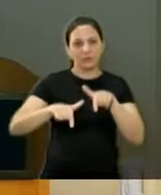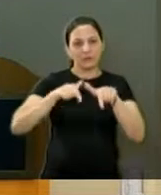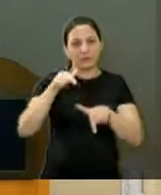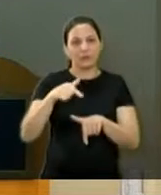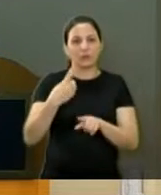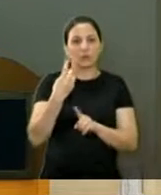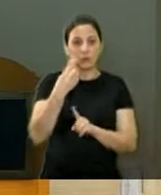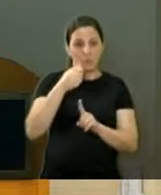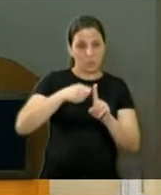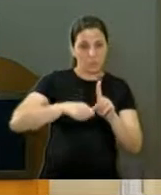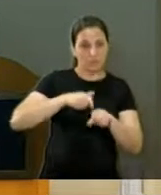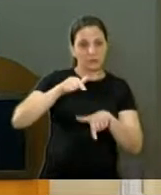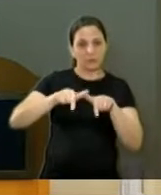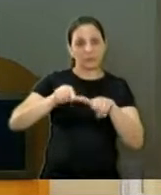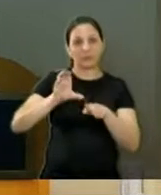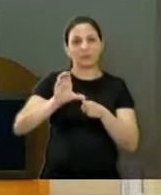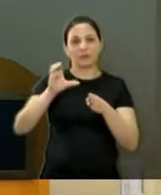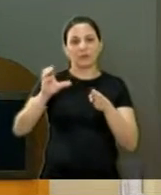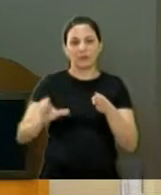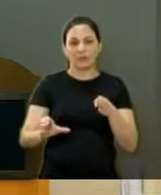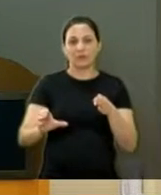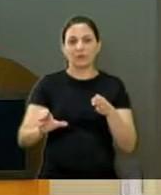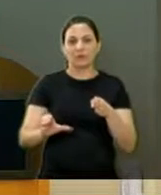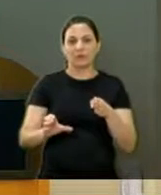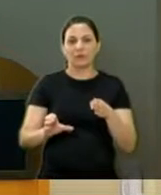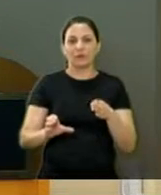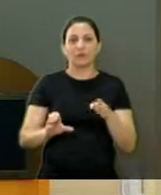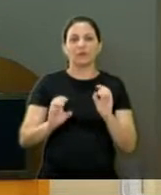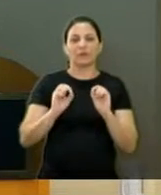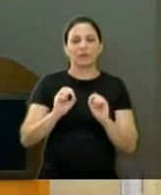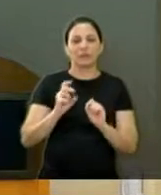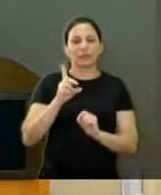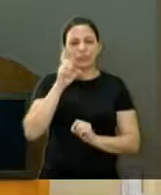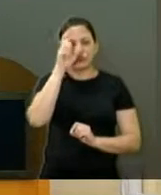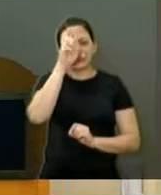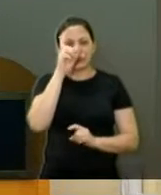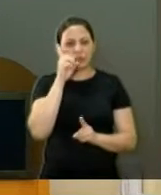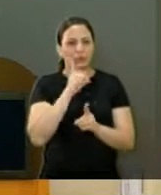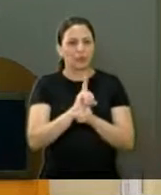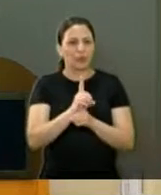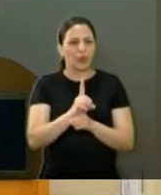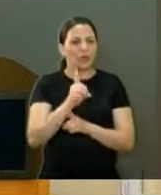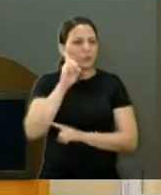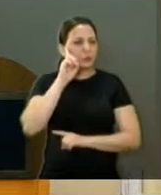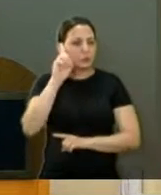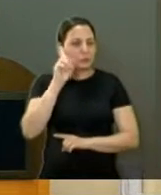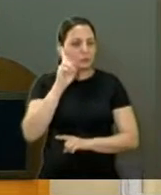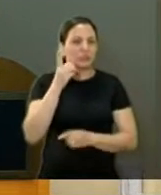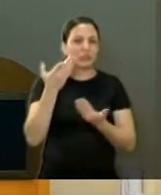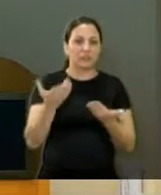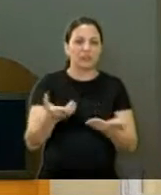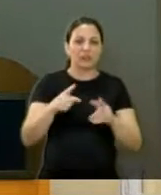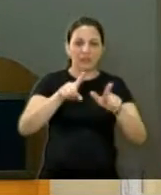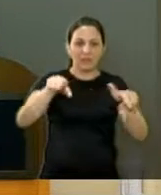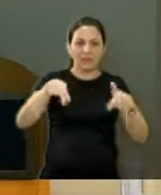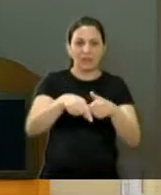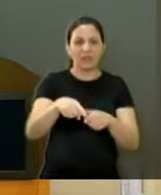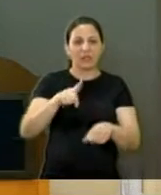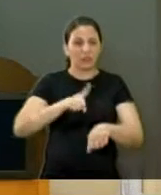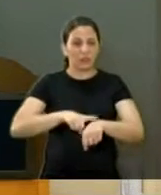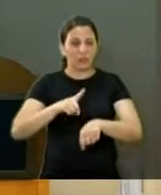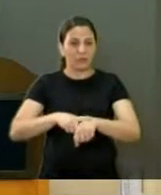mês aqui na cama é raro o dia que o mec no gabinete a toda hora